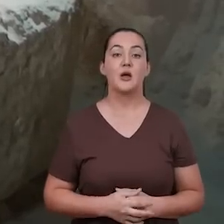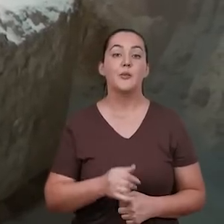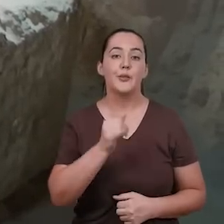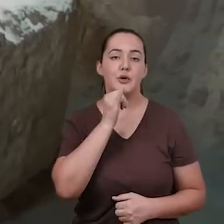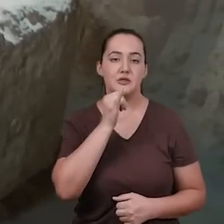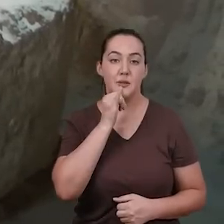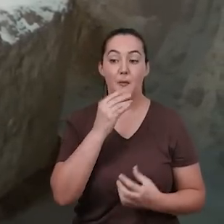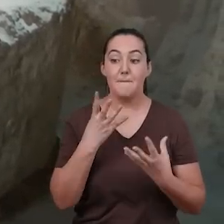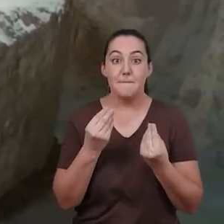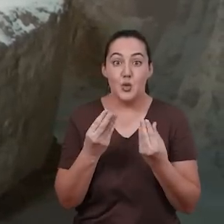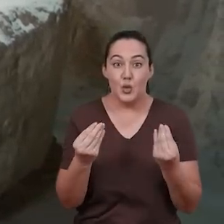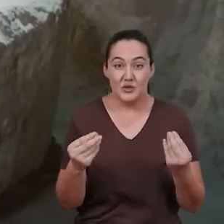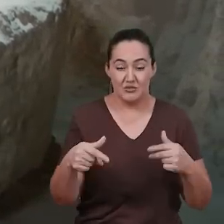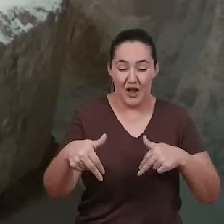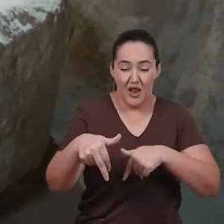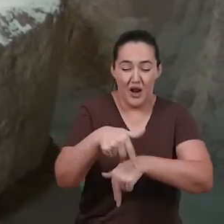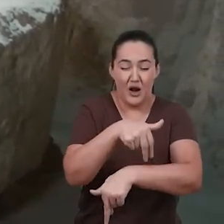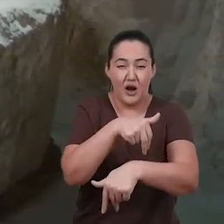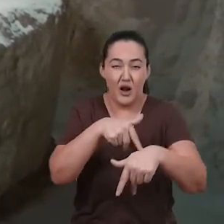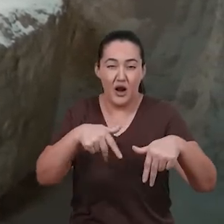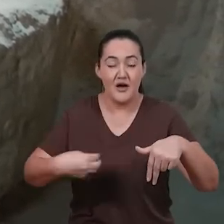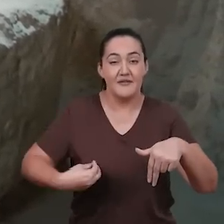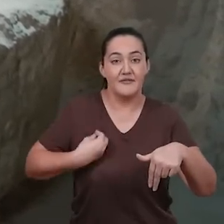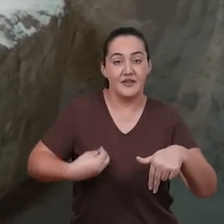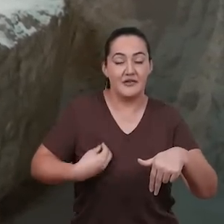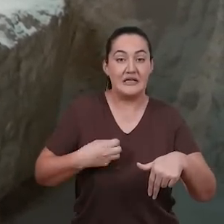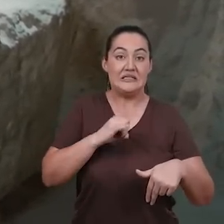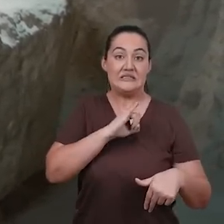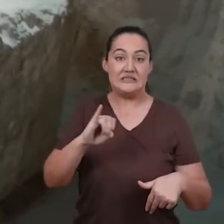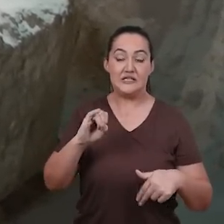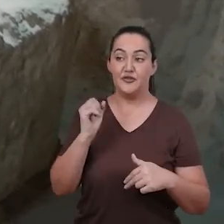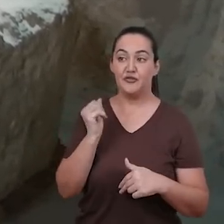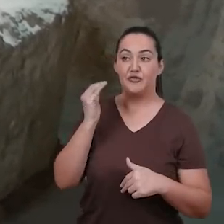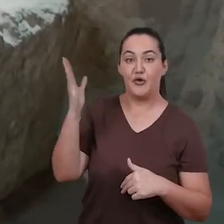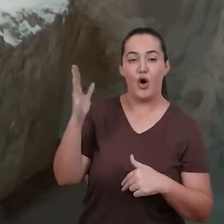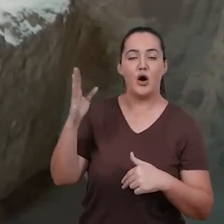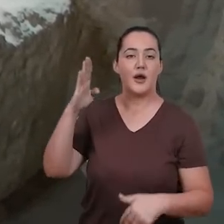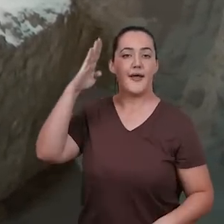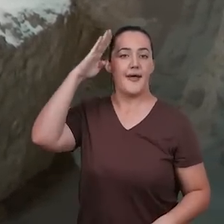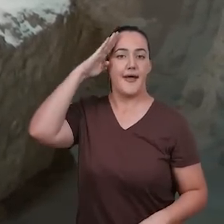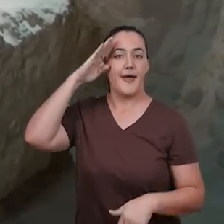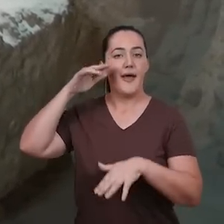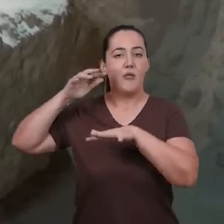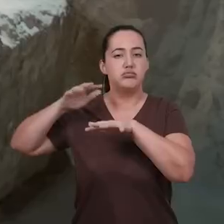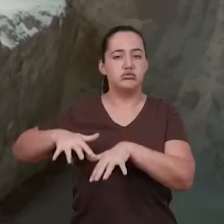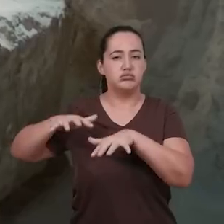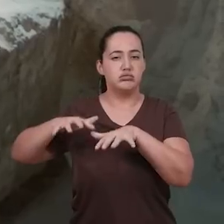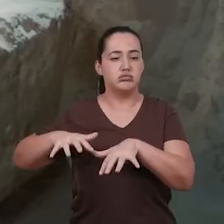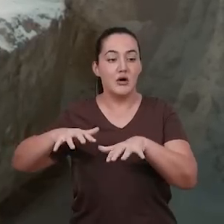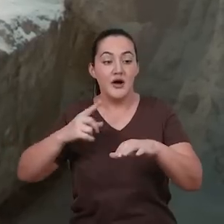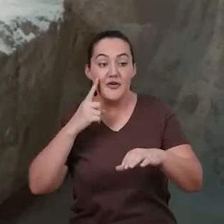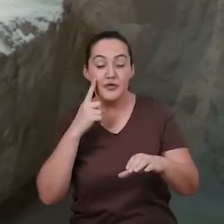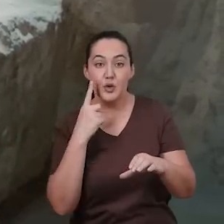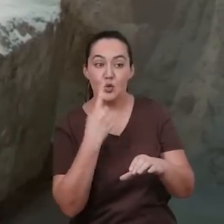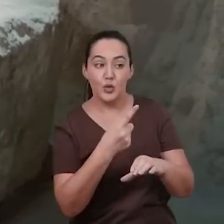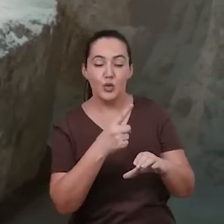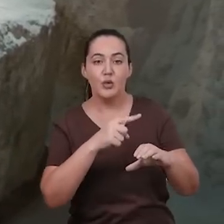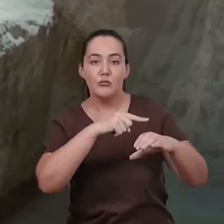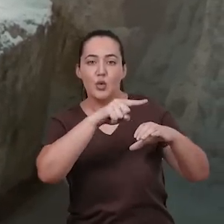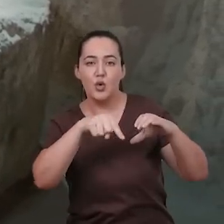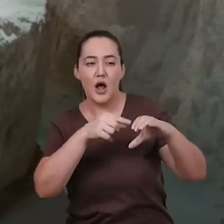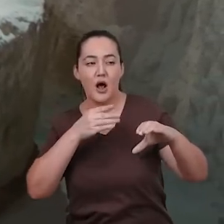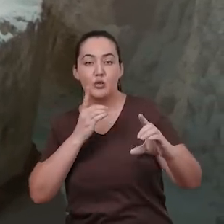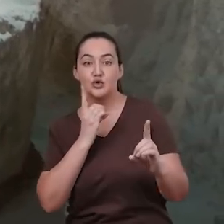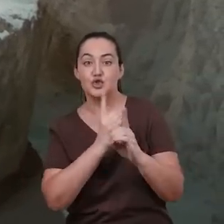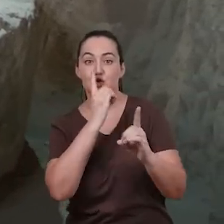você. Milhares de pessoas viviam aqui dentro. E quando algum exército, por alguma razão, descobria o local